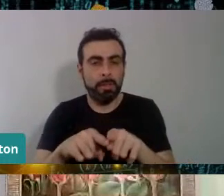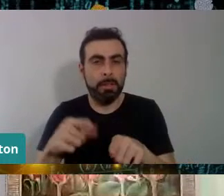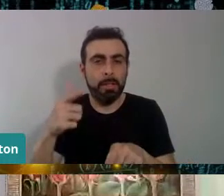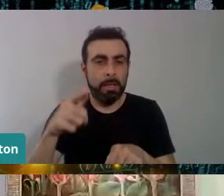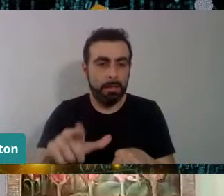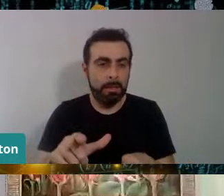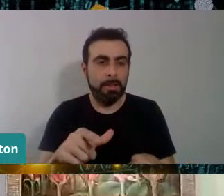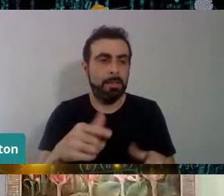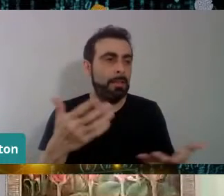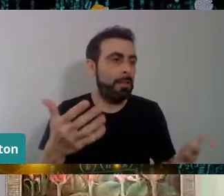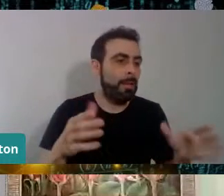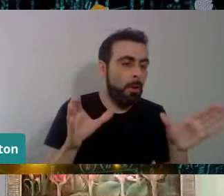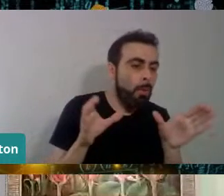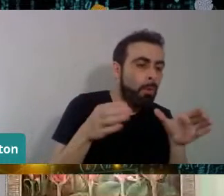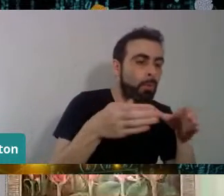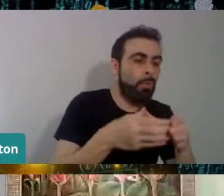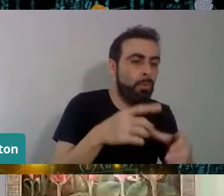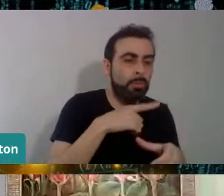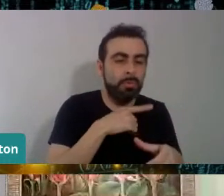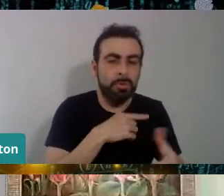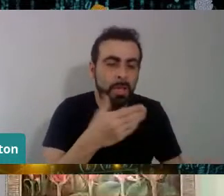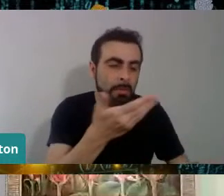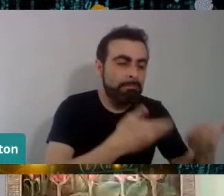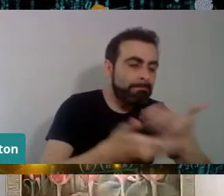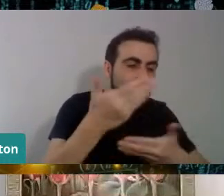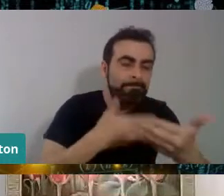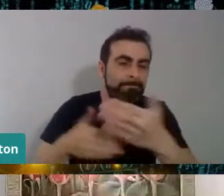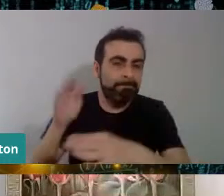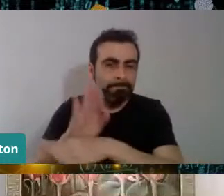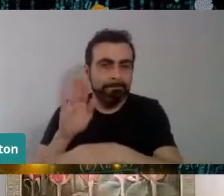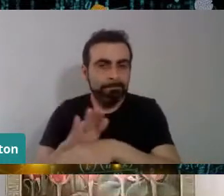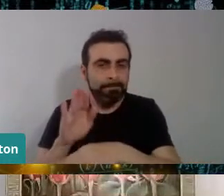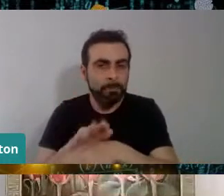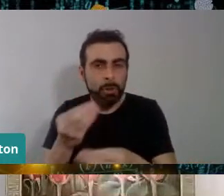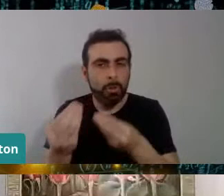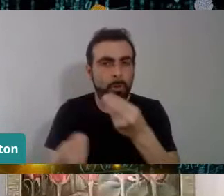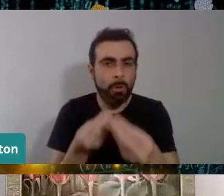até assim, onde está o companheiro, que a bola vai certinho no pé, né?